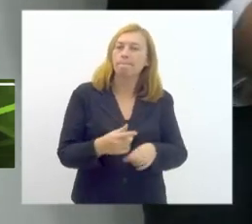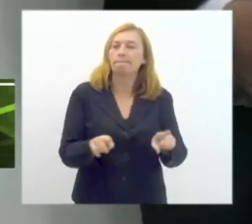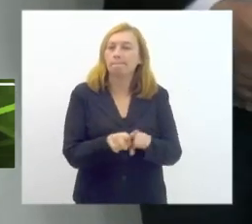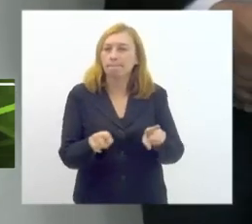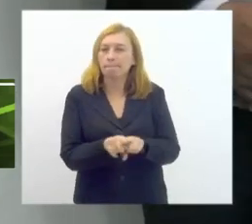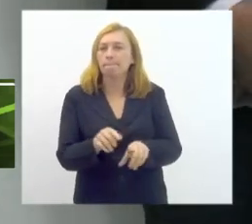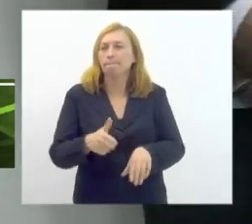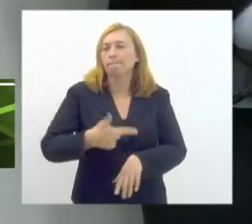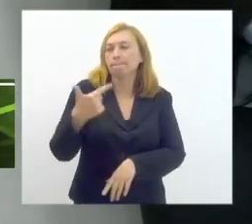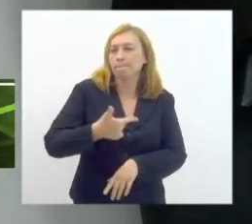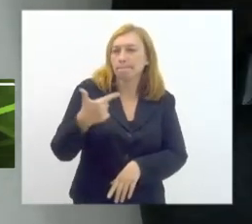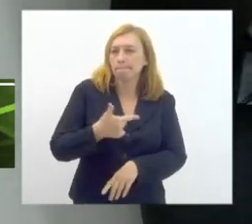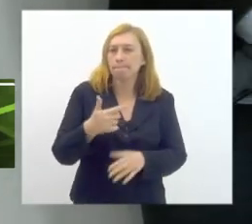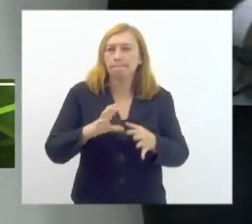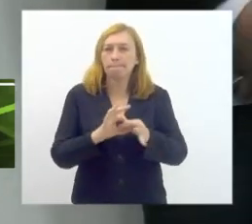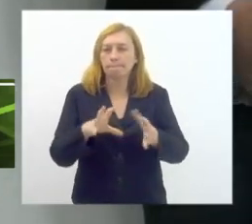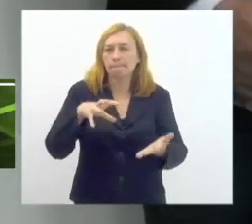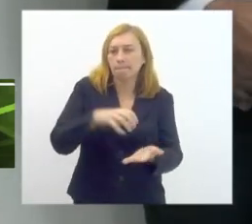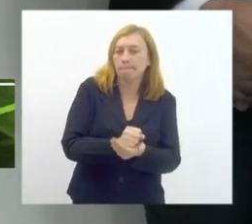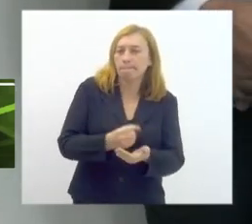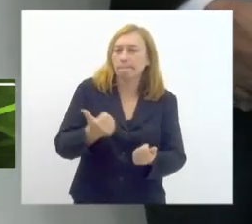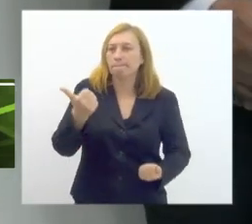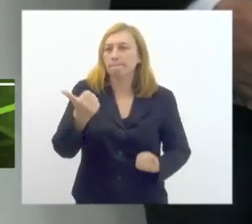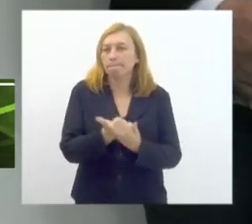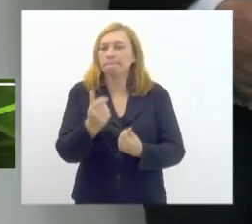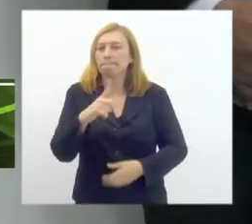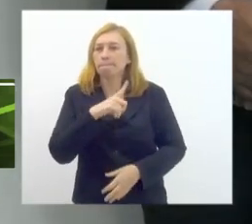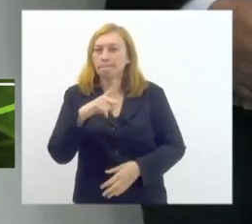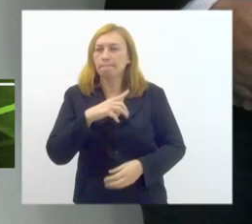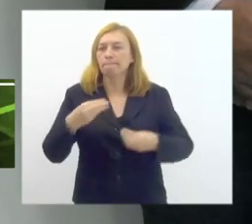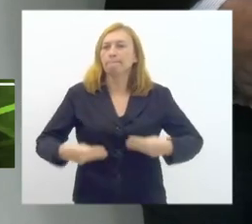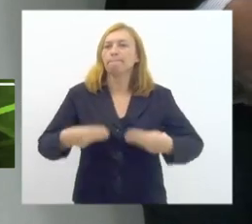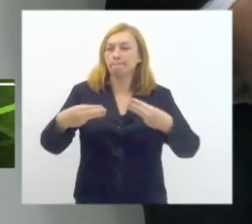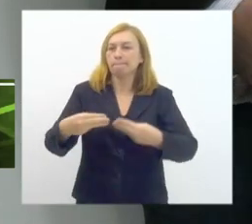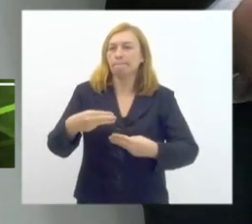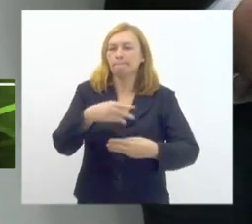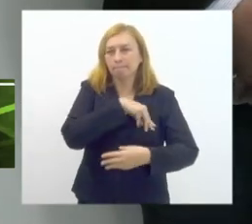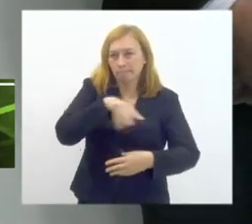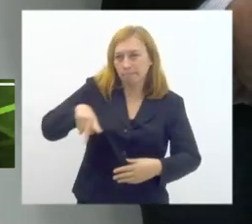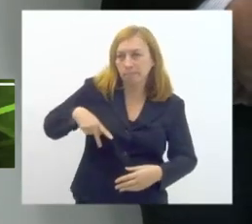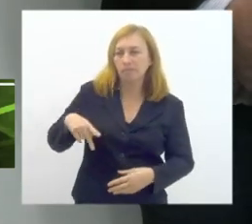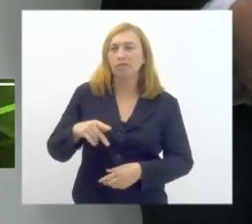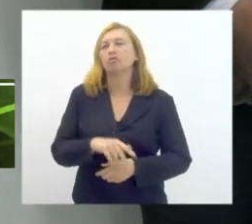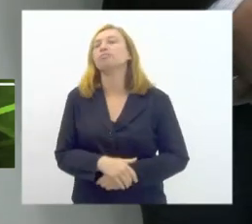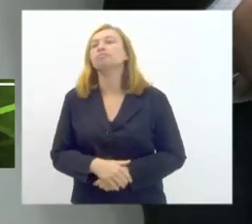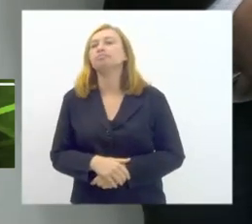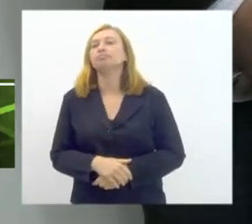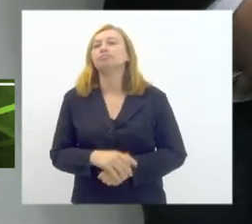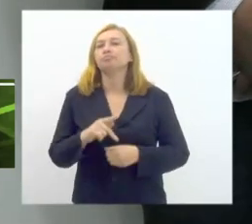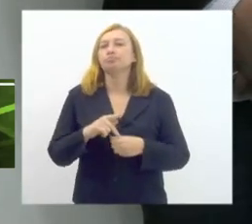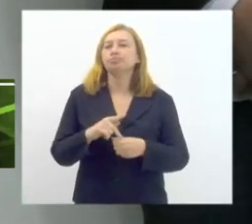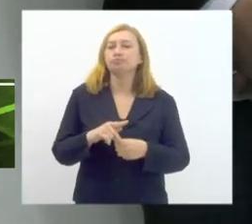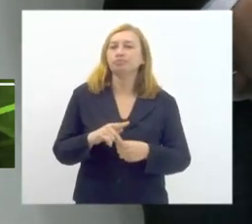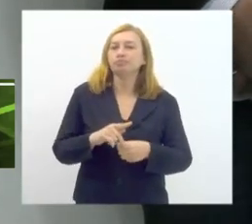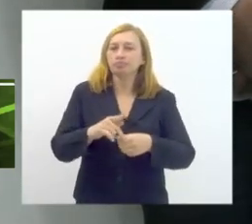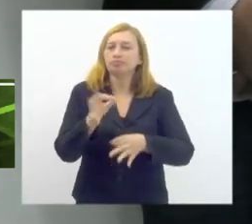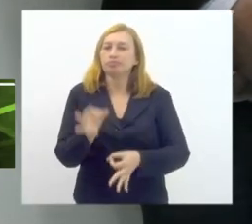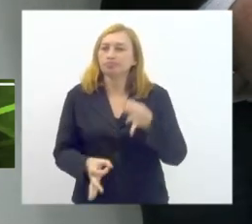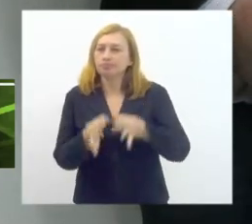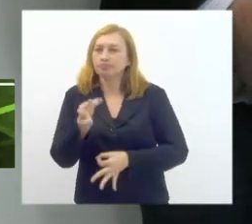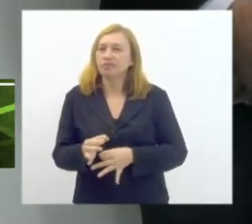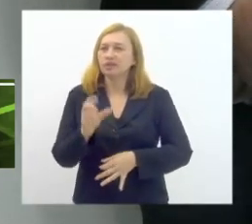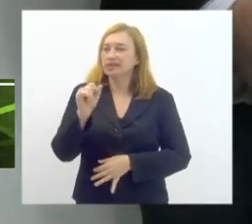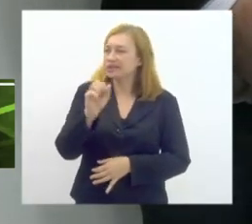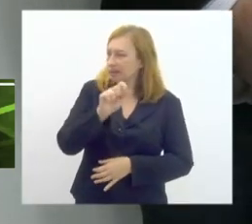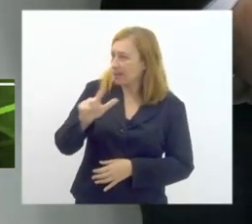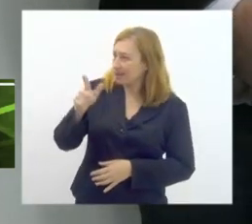segundo, também não podemos deixar de registrar o apoio que a gente teve do Ministério Público, né? A terceira Promotoria de Justiça, na pessoa do doutor Isabel, que acho que está